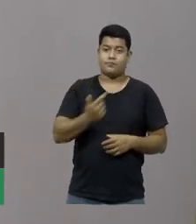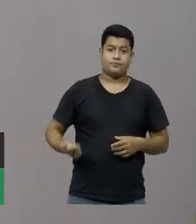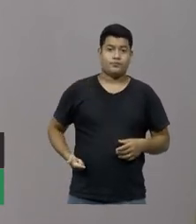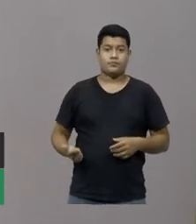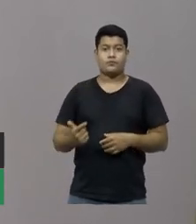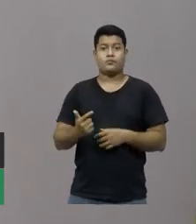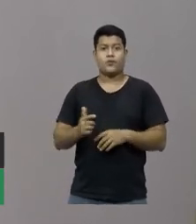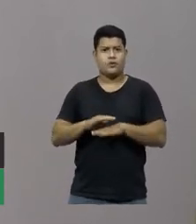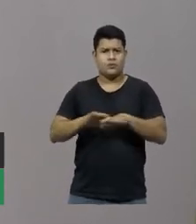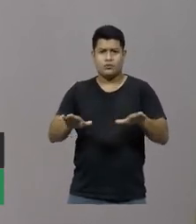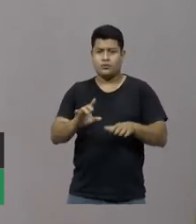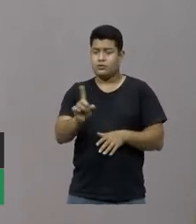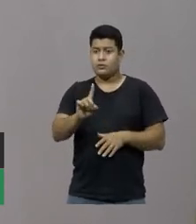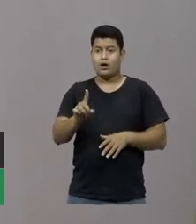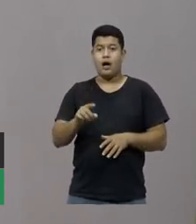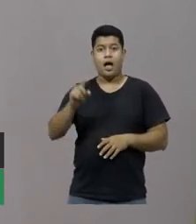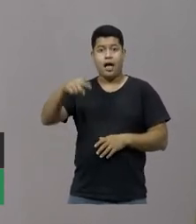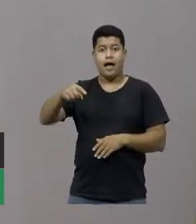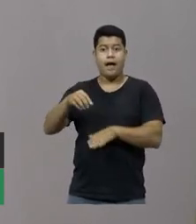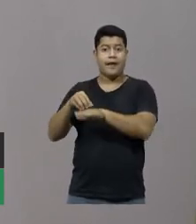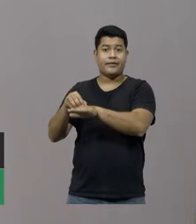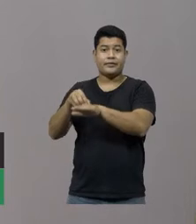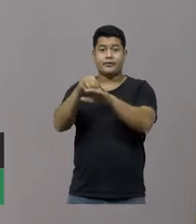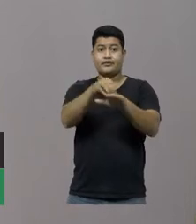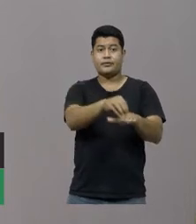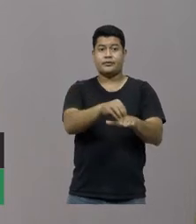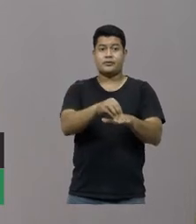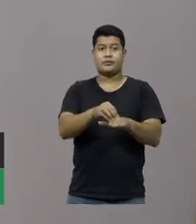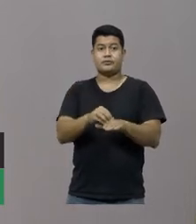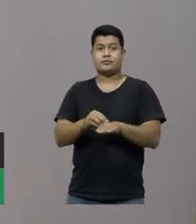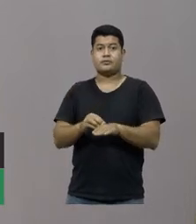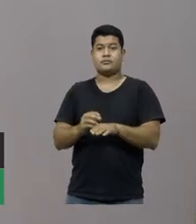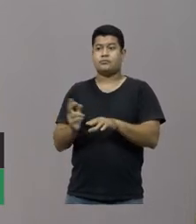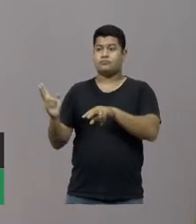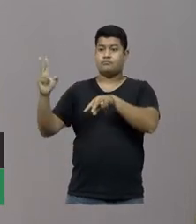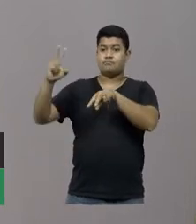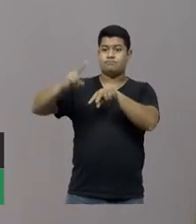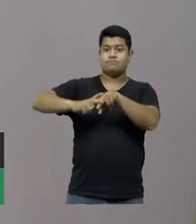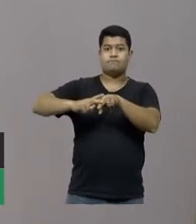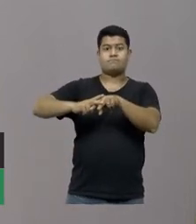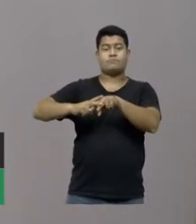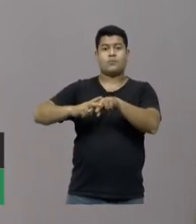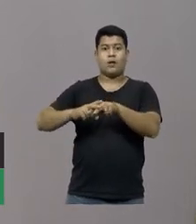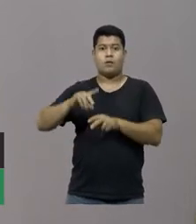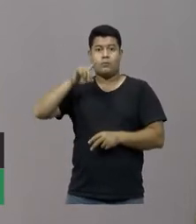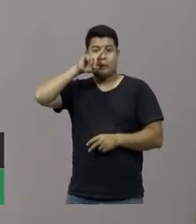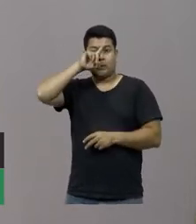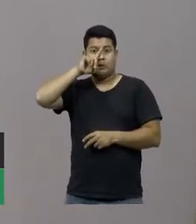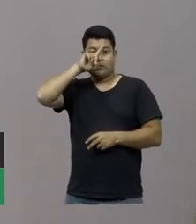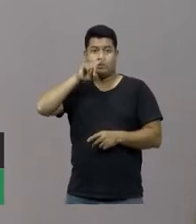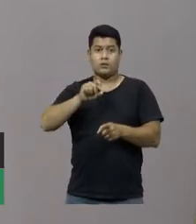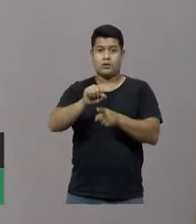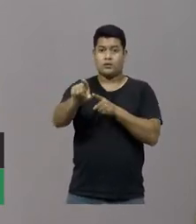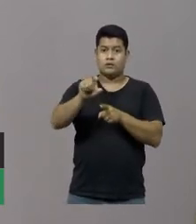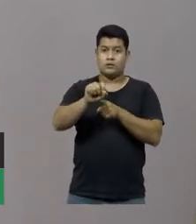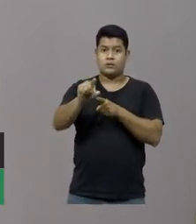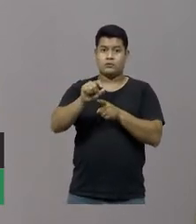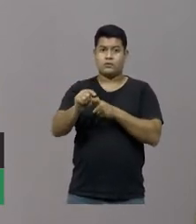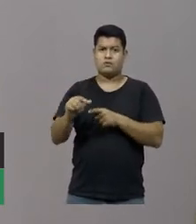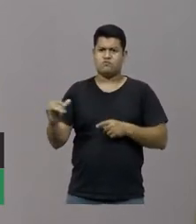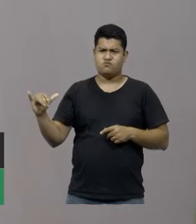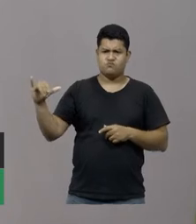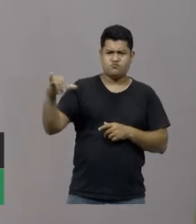para transporte de presos perigosos. Alugaram agora um avião a jato